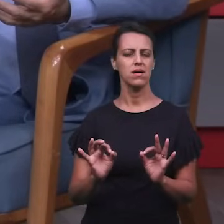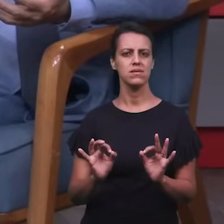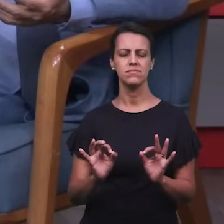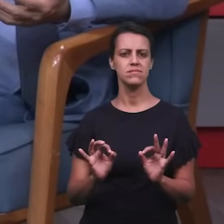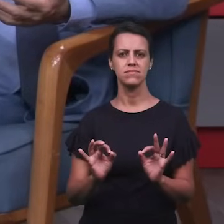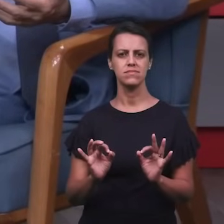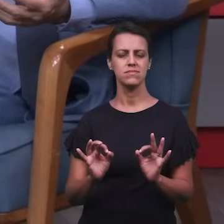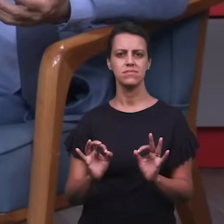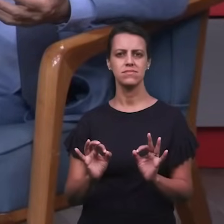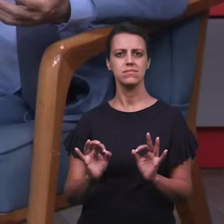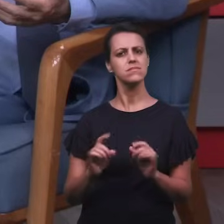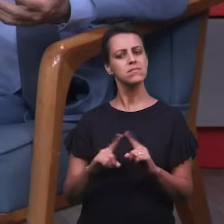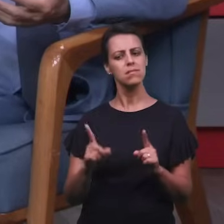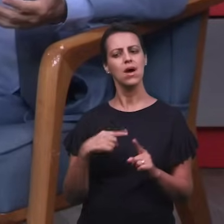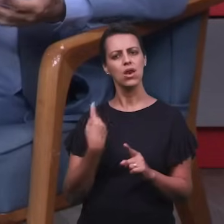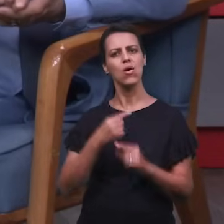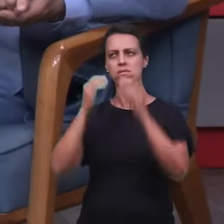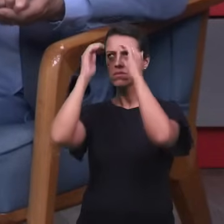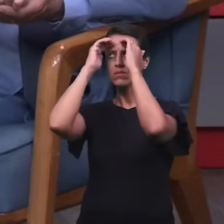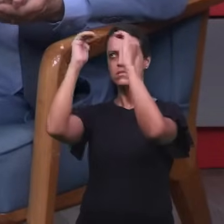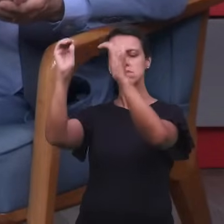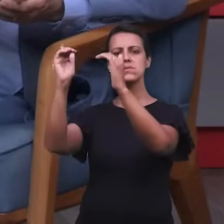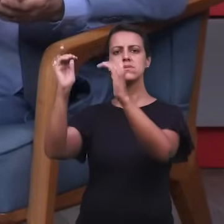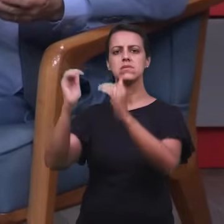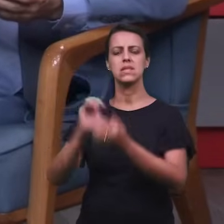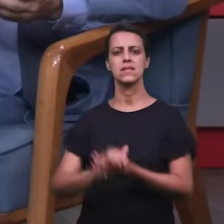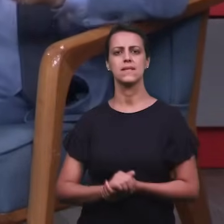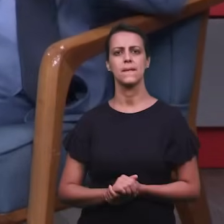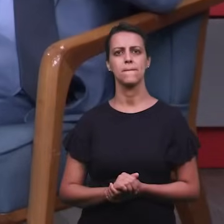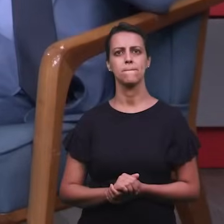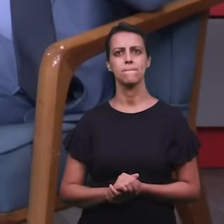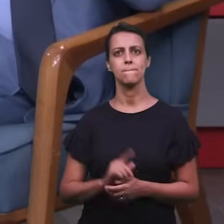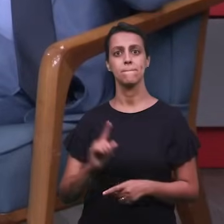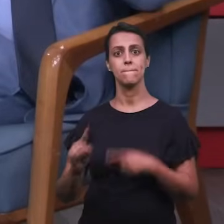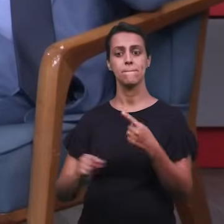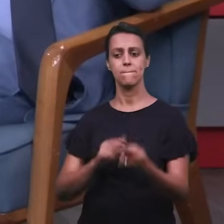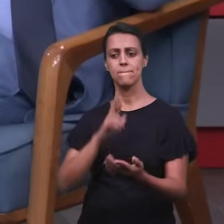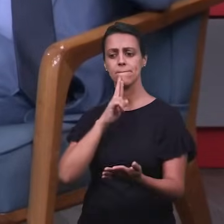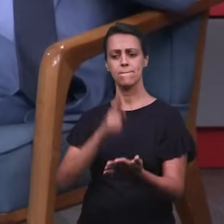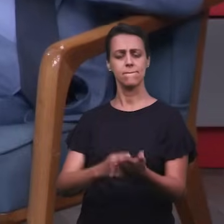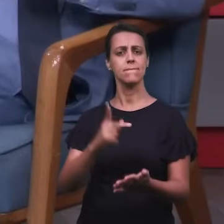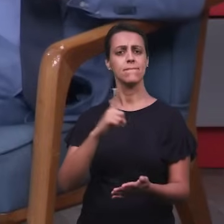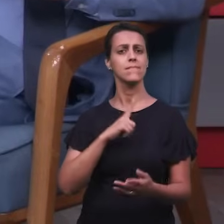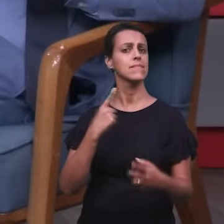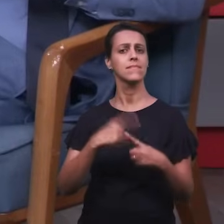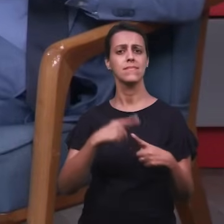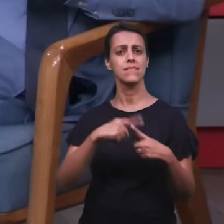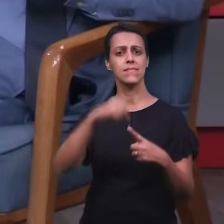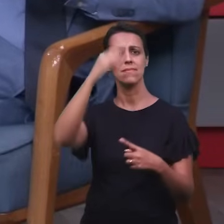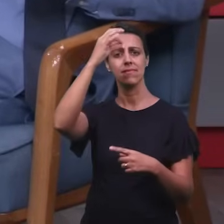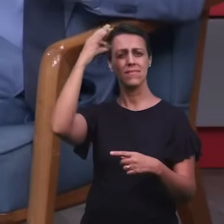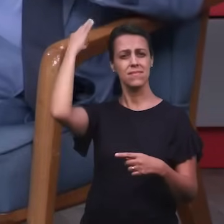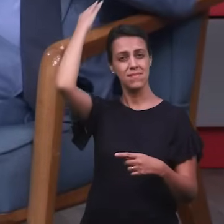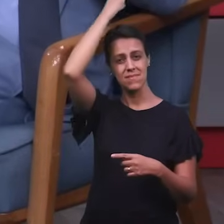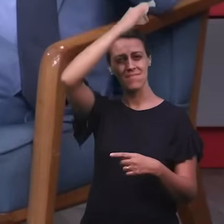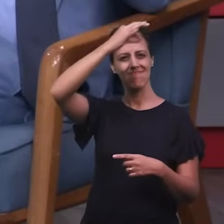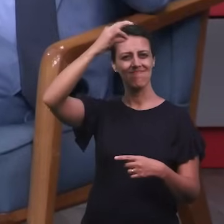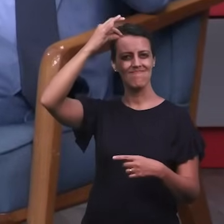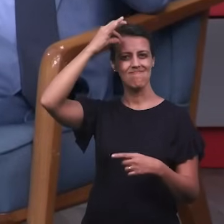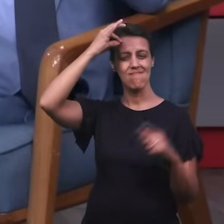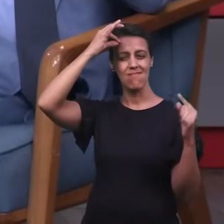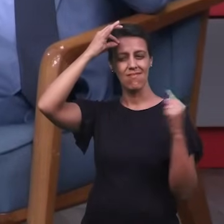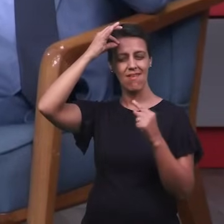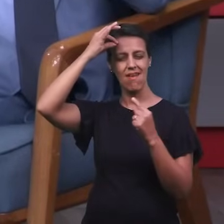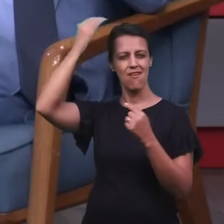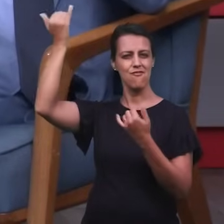palavra sobre o clamor. Mas nós clamamos. Nós tivemos o resultado, por quê? Porque o Espírito Santo, quando